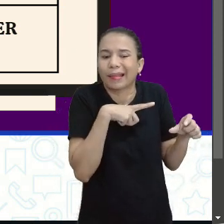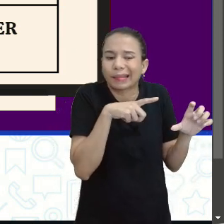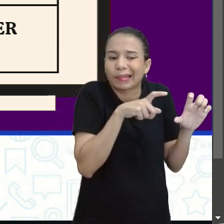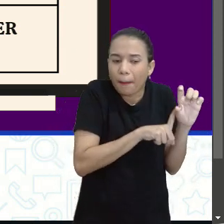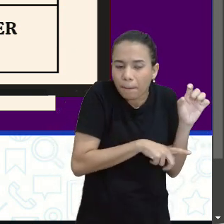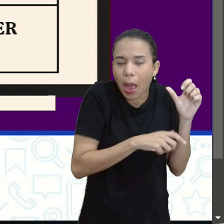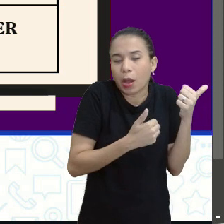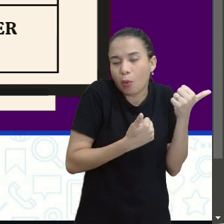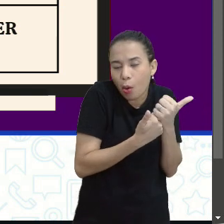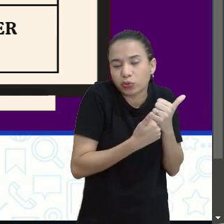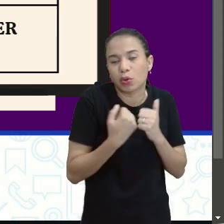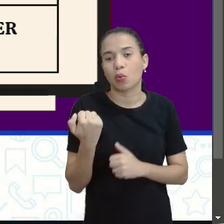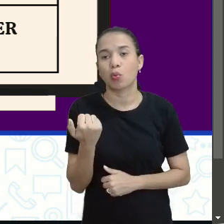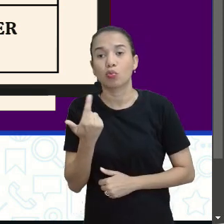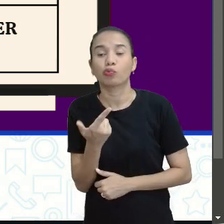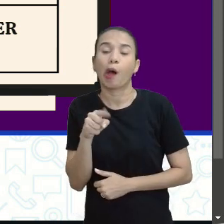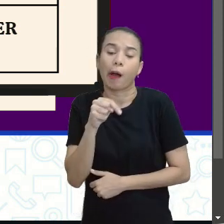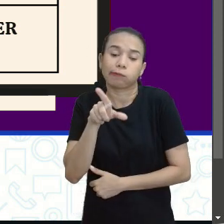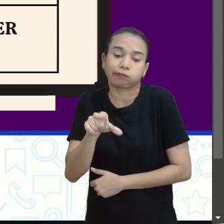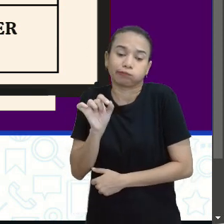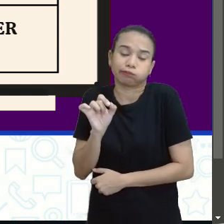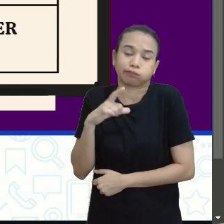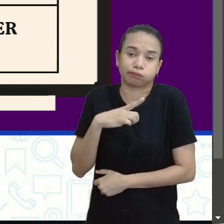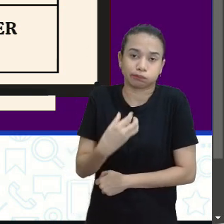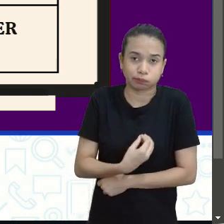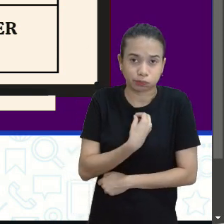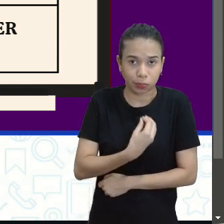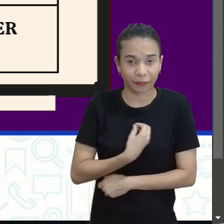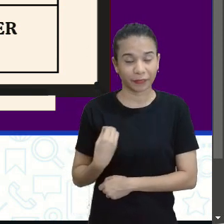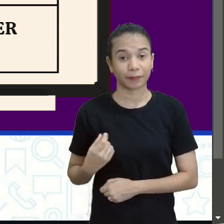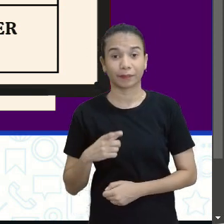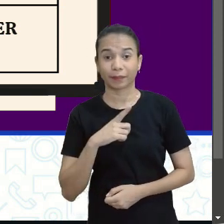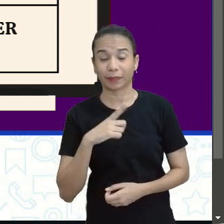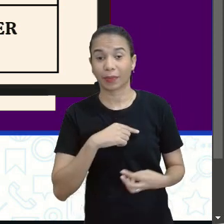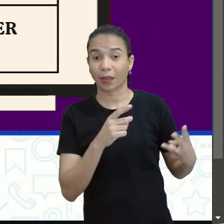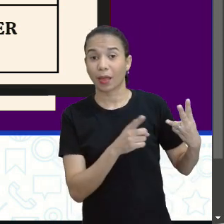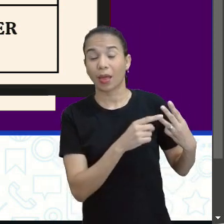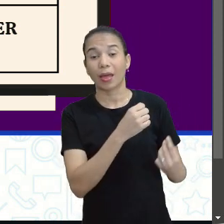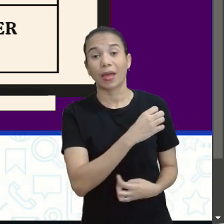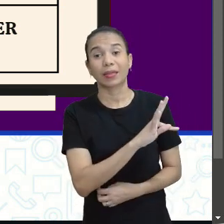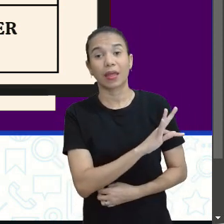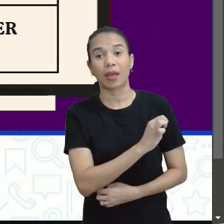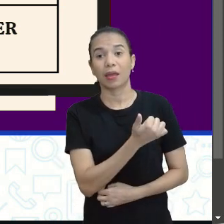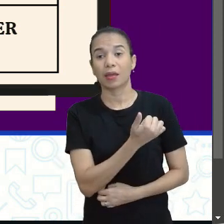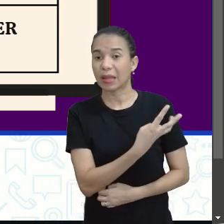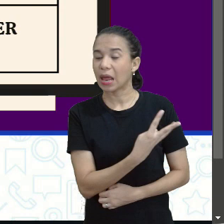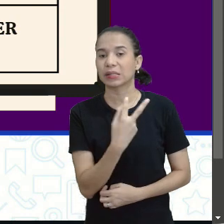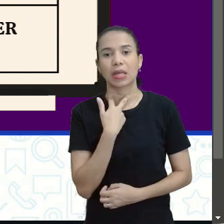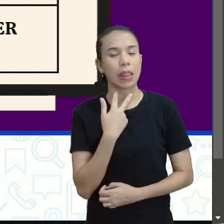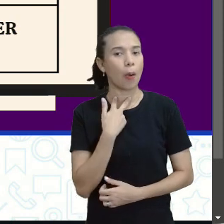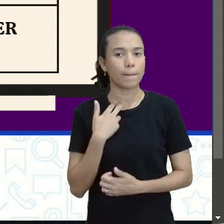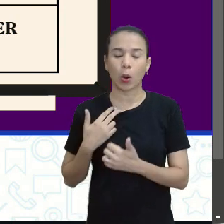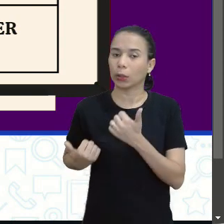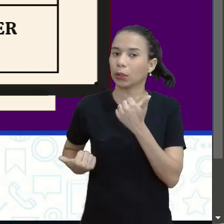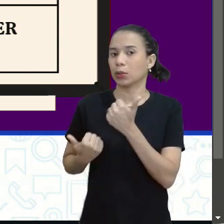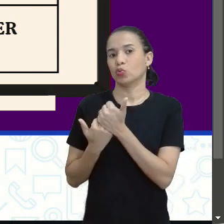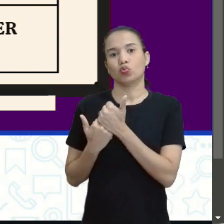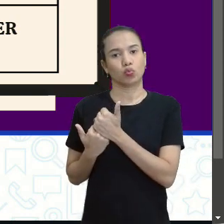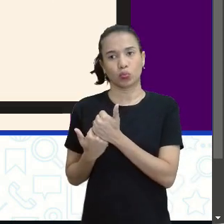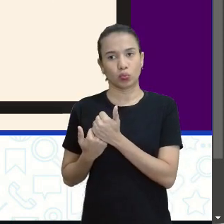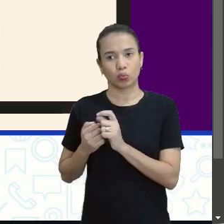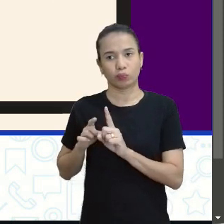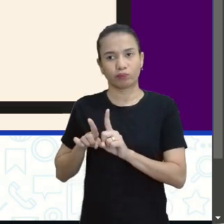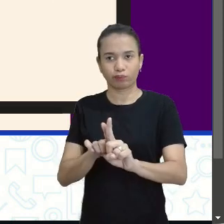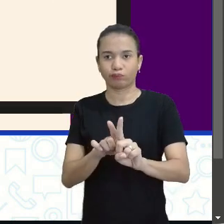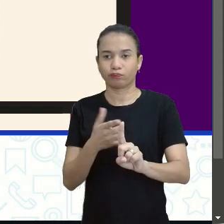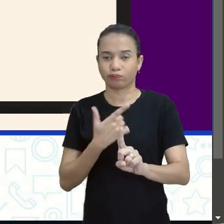auxílio. Na 12, já é opcional. Na T13, não pode usar atleta guia e nem ser auxiliado